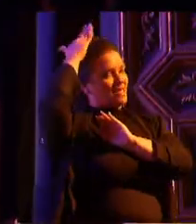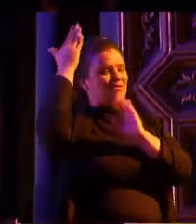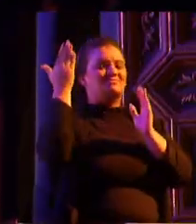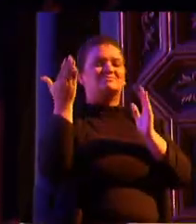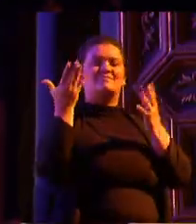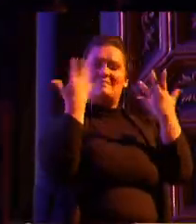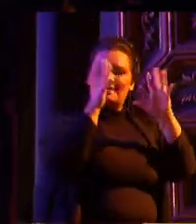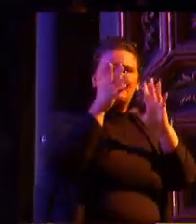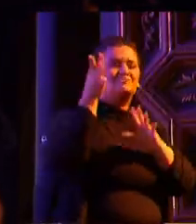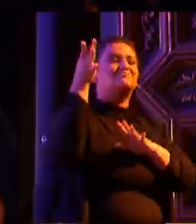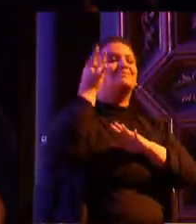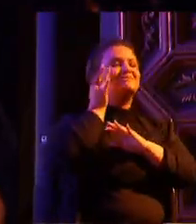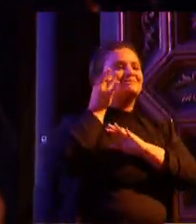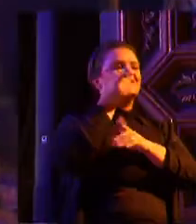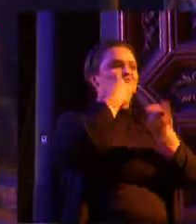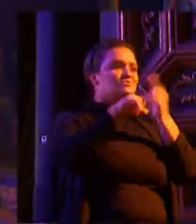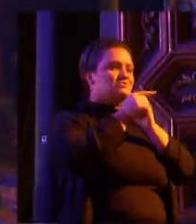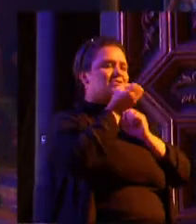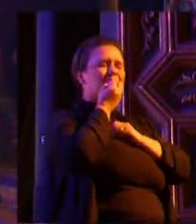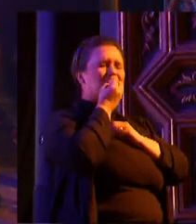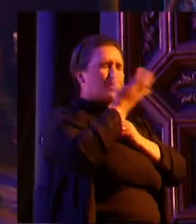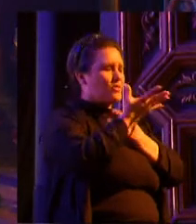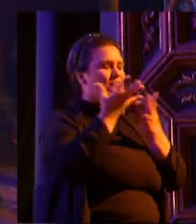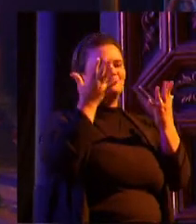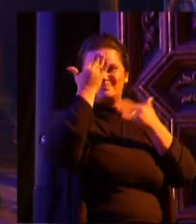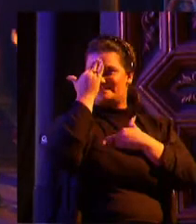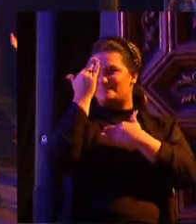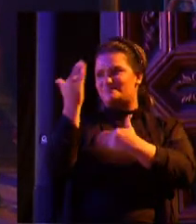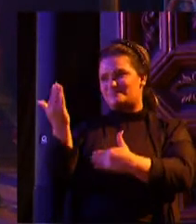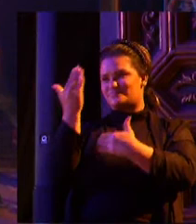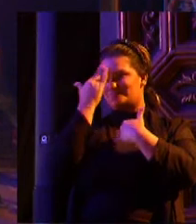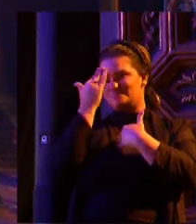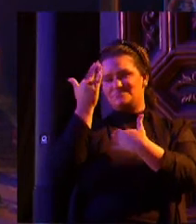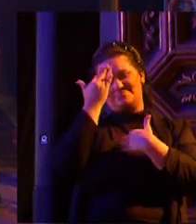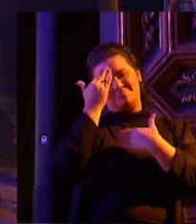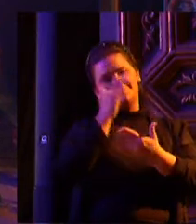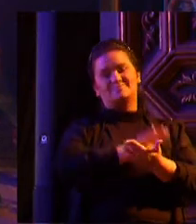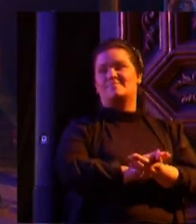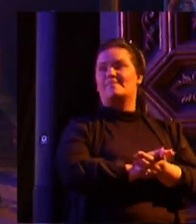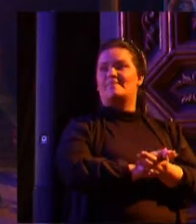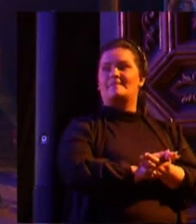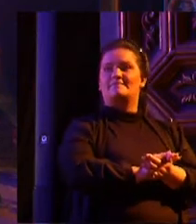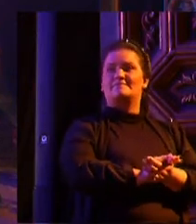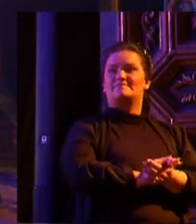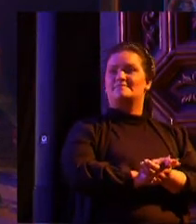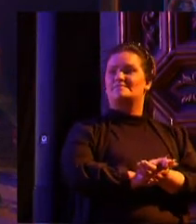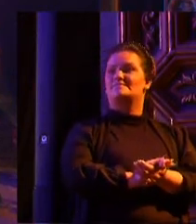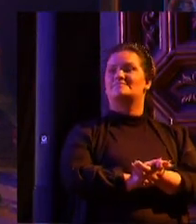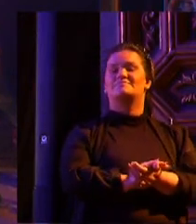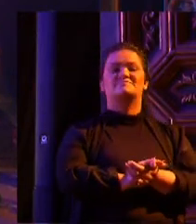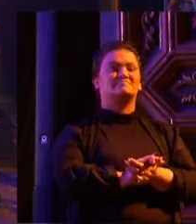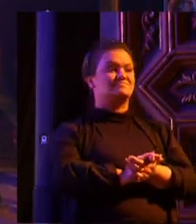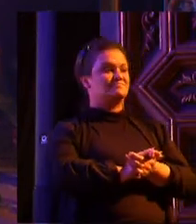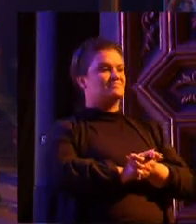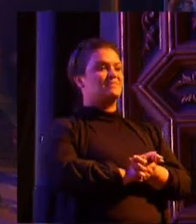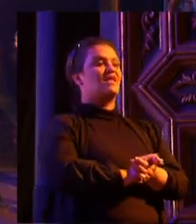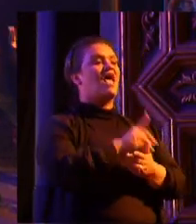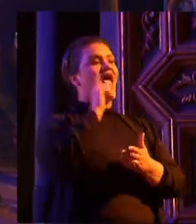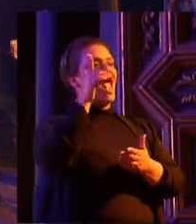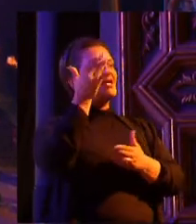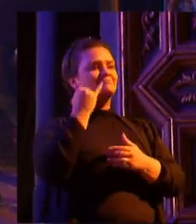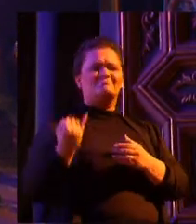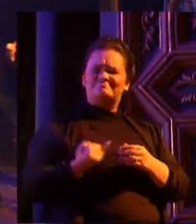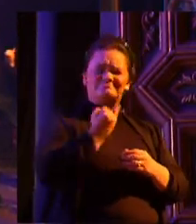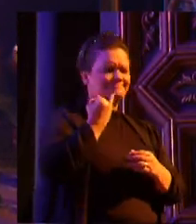presentes aqui. Bom demais. Obrigado, Marcos. Obrigado, viu? O trabalho da curadoria foi essencial para esse